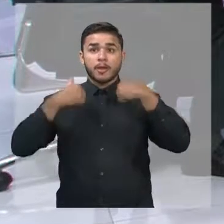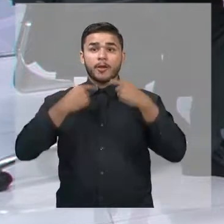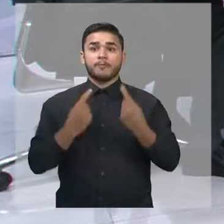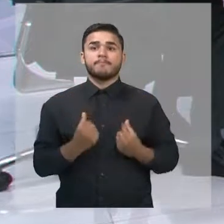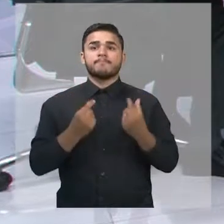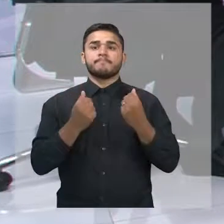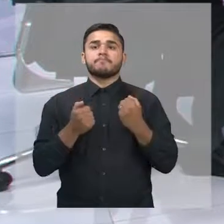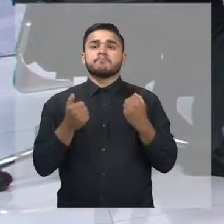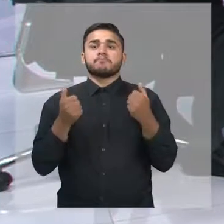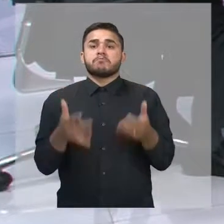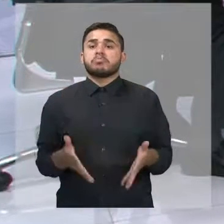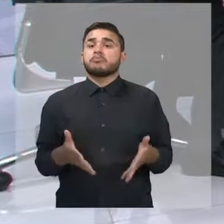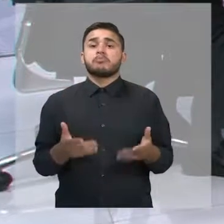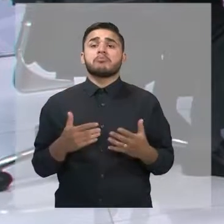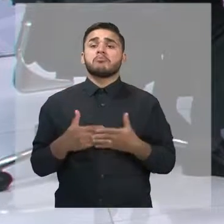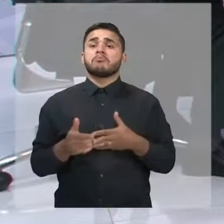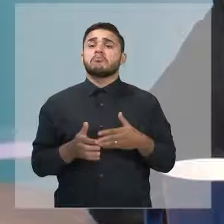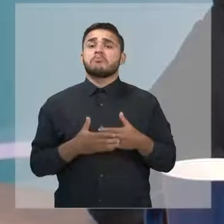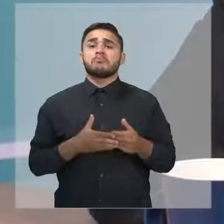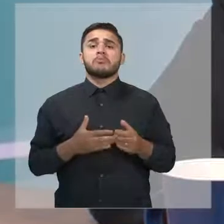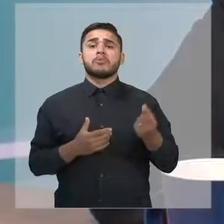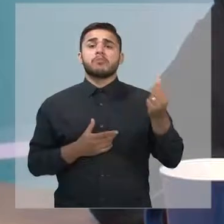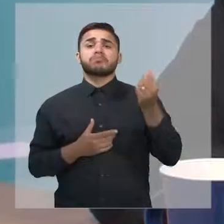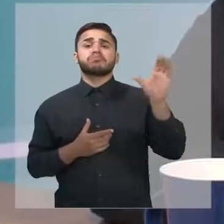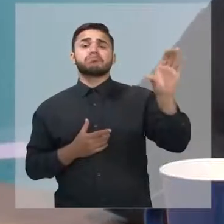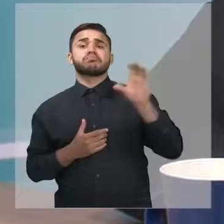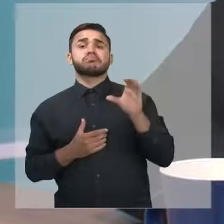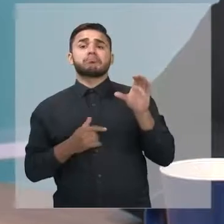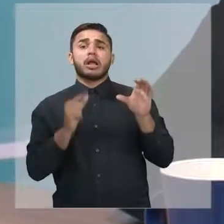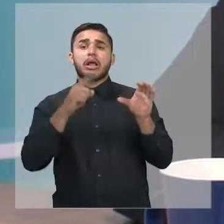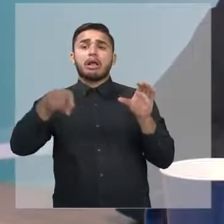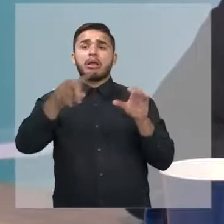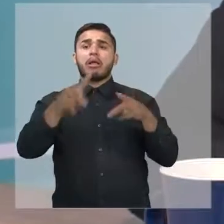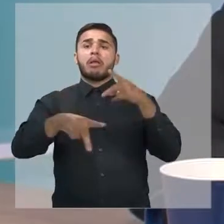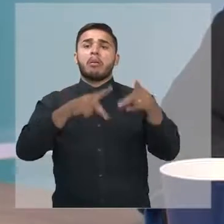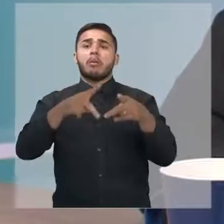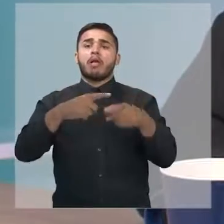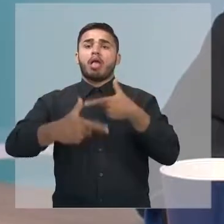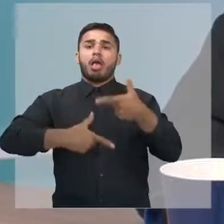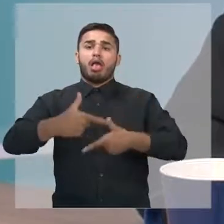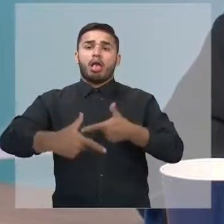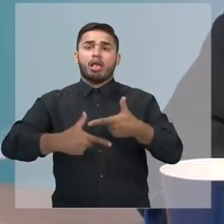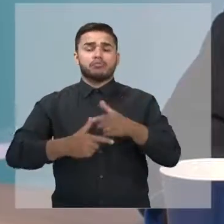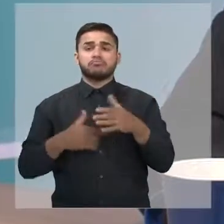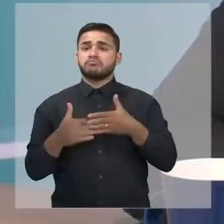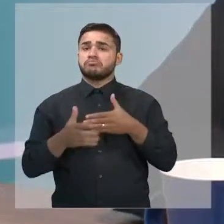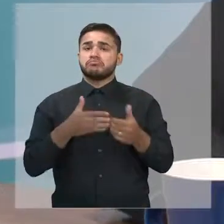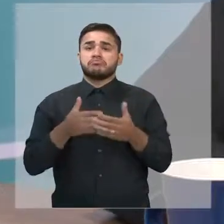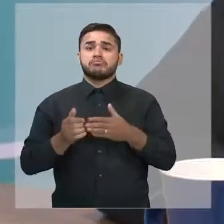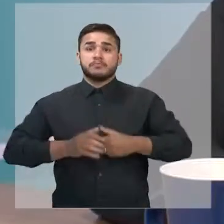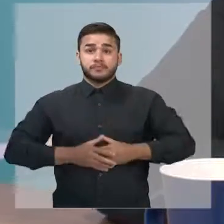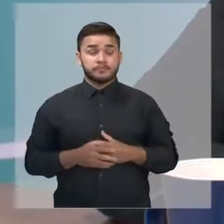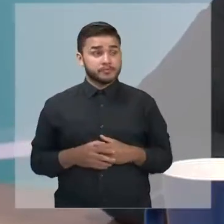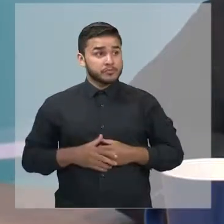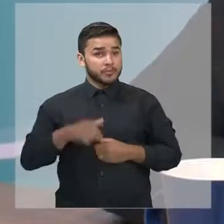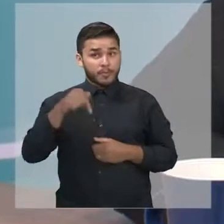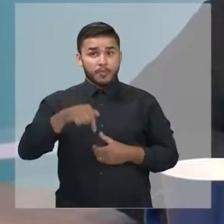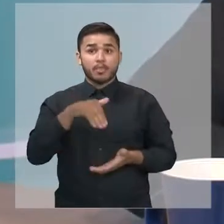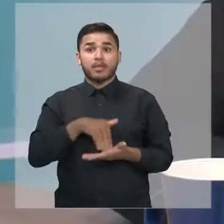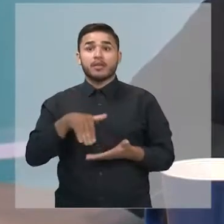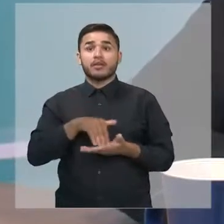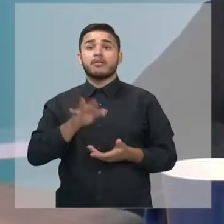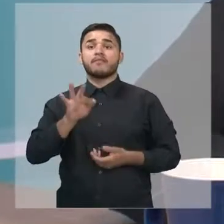de Fazenda aqui no estado do Ceará com a mão na cabeça, porque por mais que controlasse a despesa, o